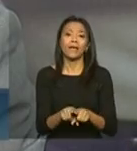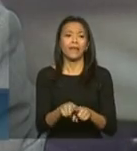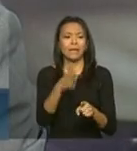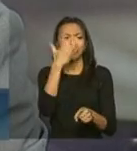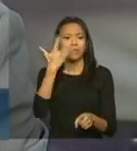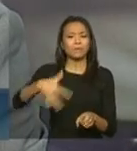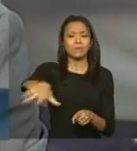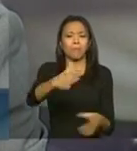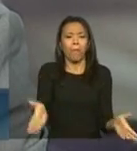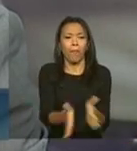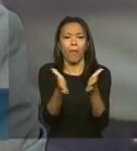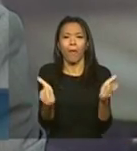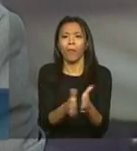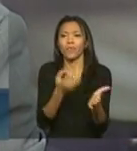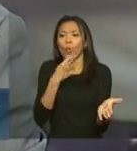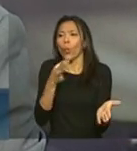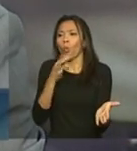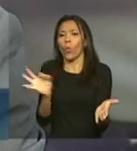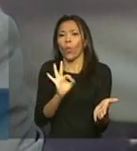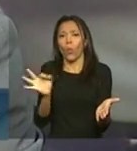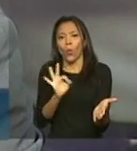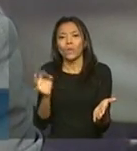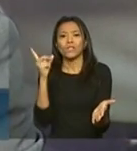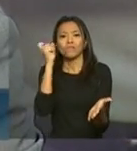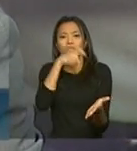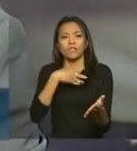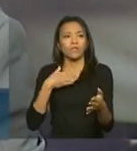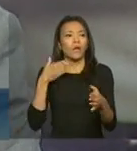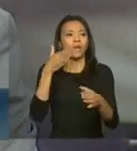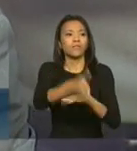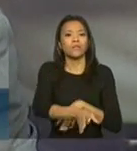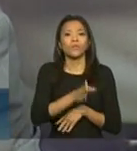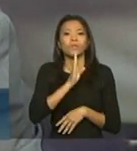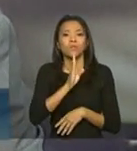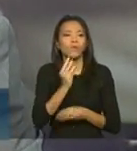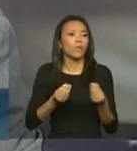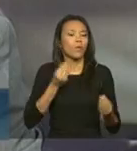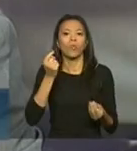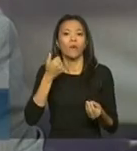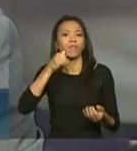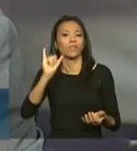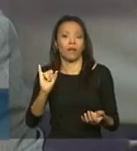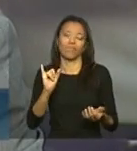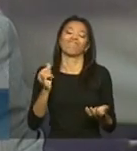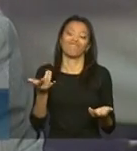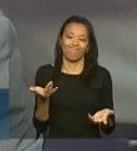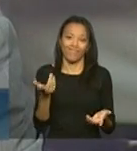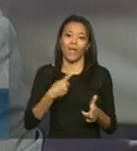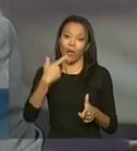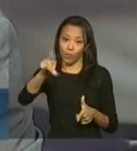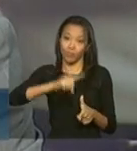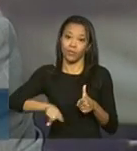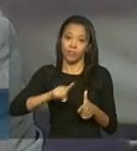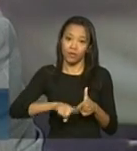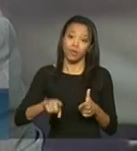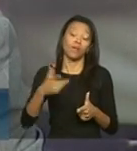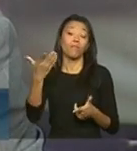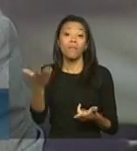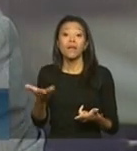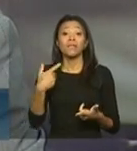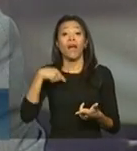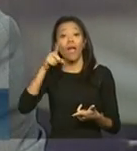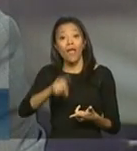da dificuldade de acesso, mas também é verdade, e vocês viram pelos dados, que ela é uma doença que vem enfrentando